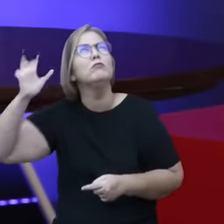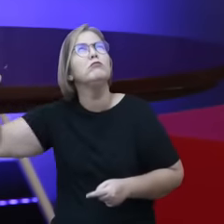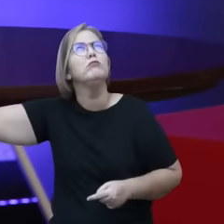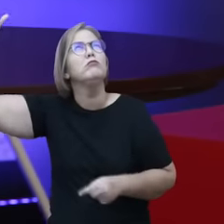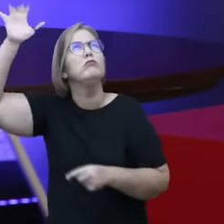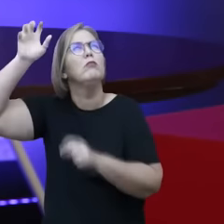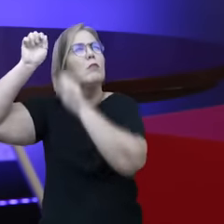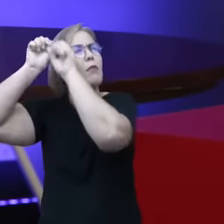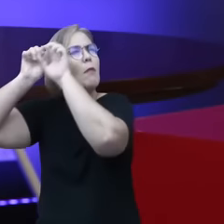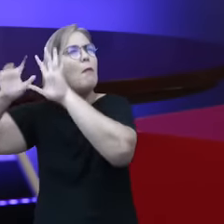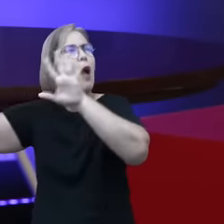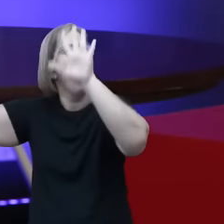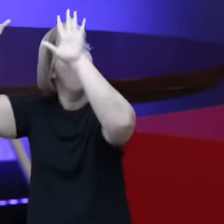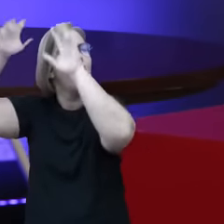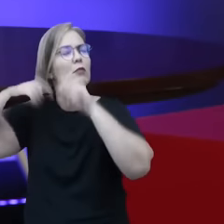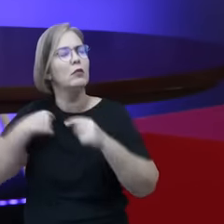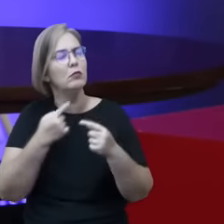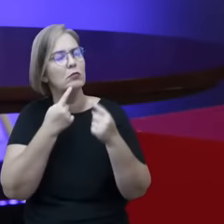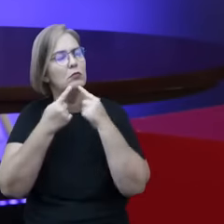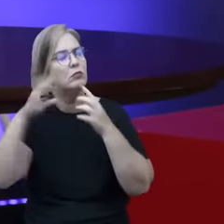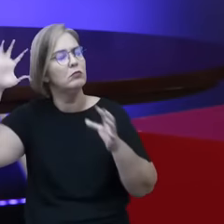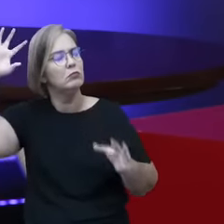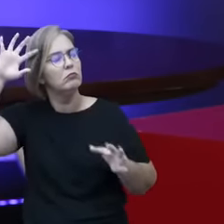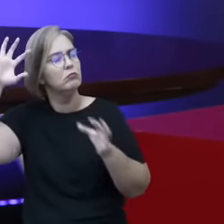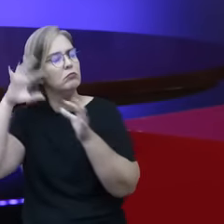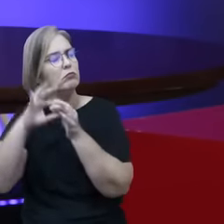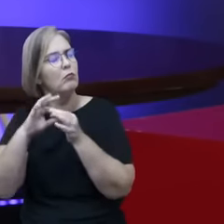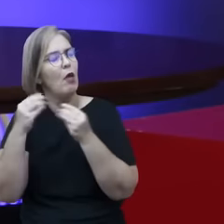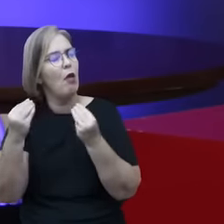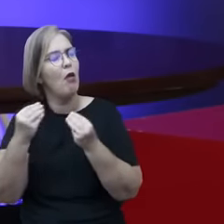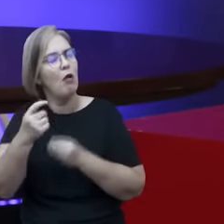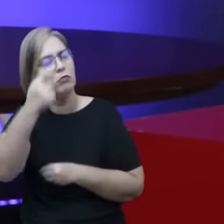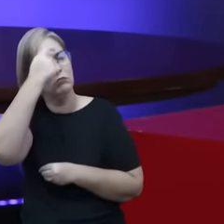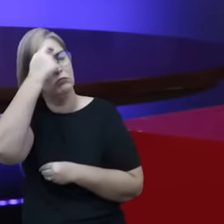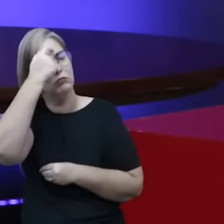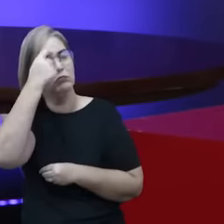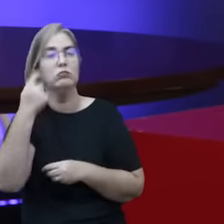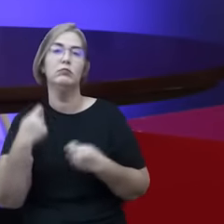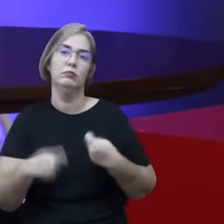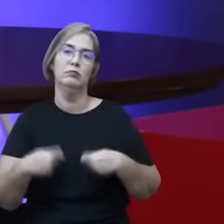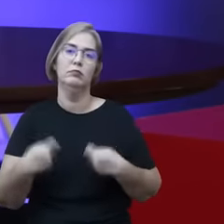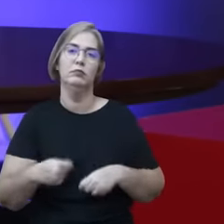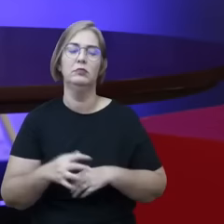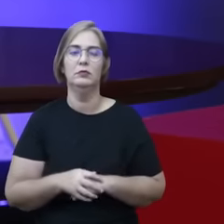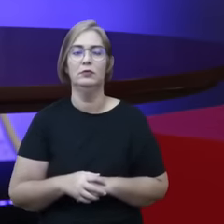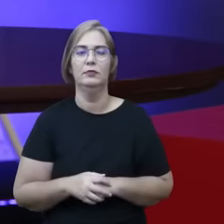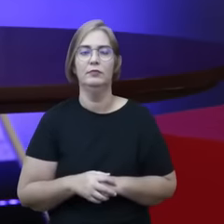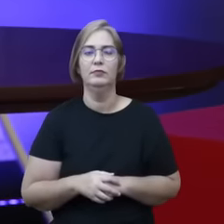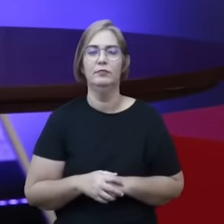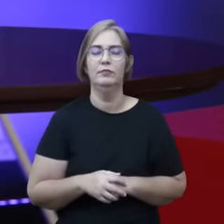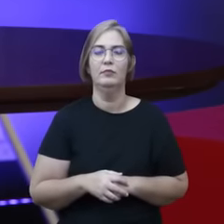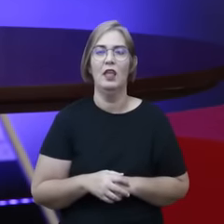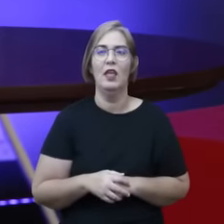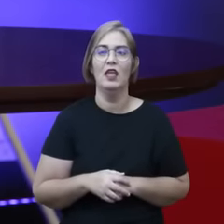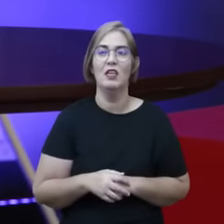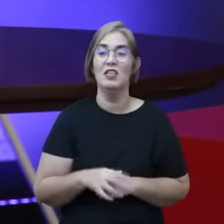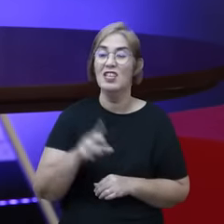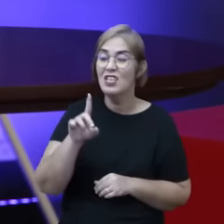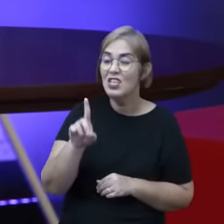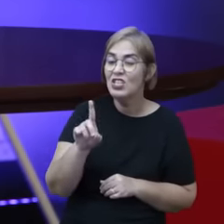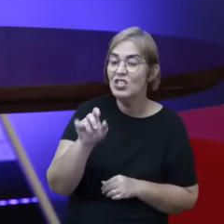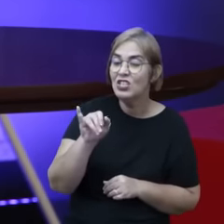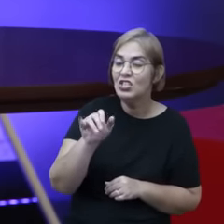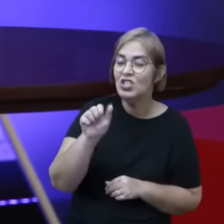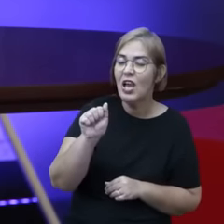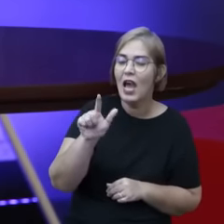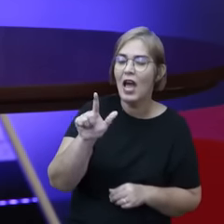esse movimento dialético da própria razão. Dialético que tem a ver com diálogo, né,